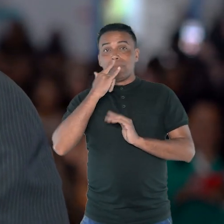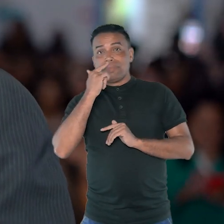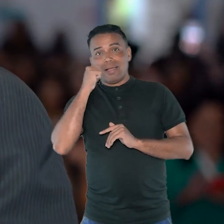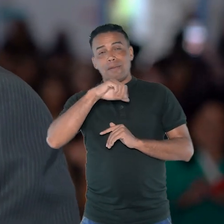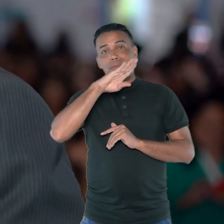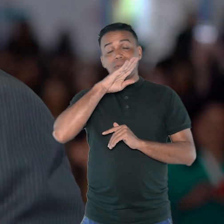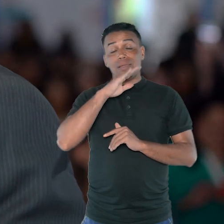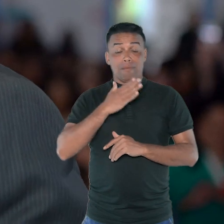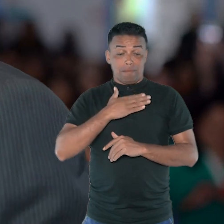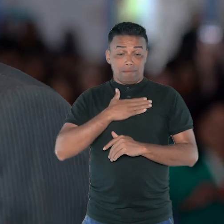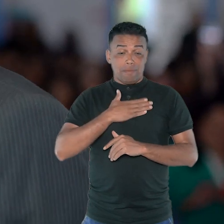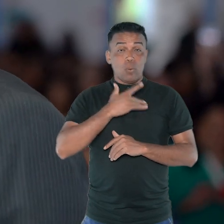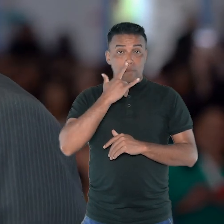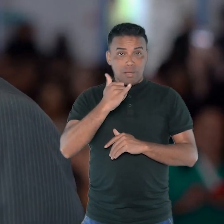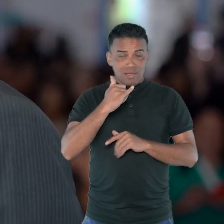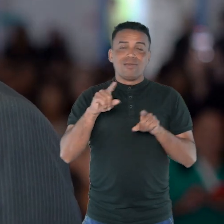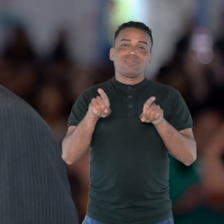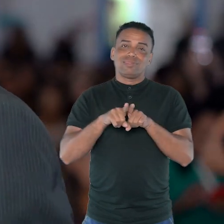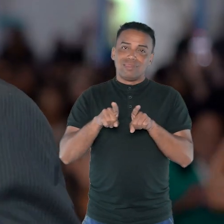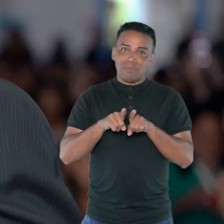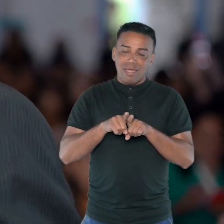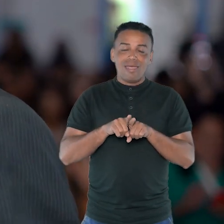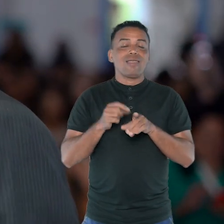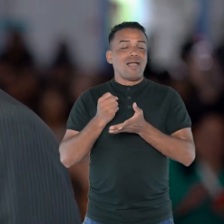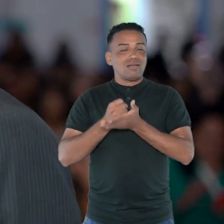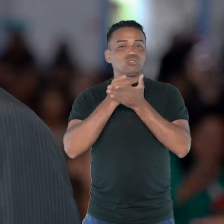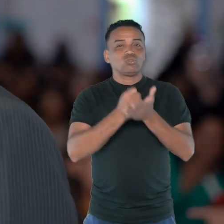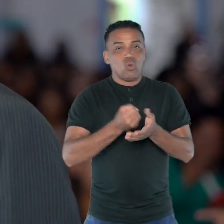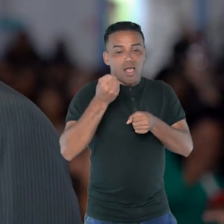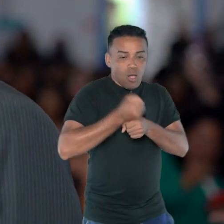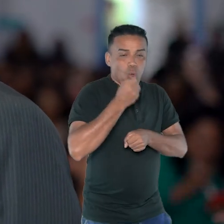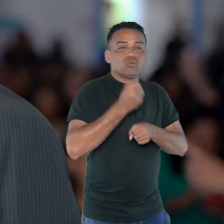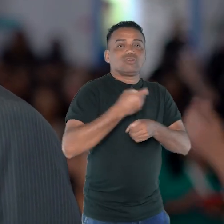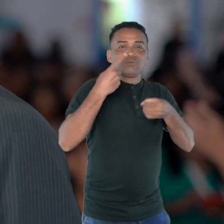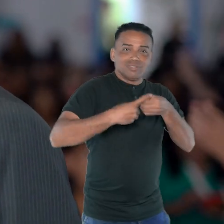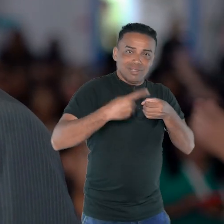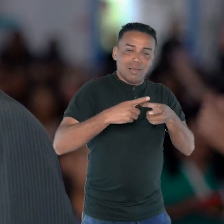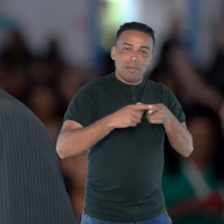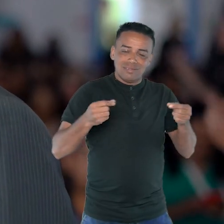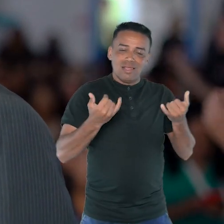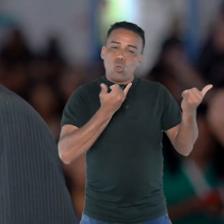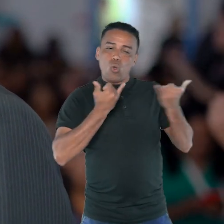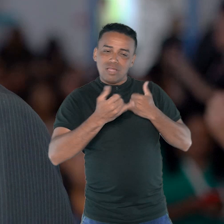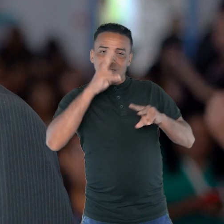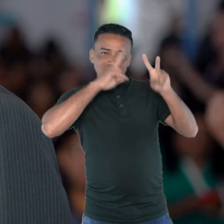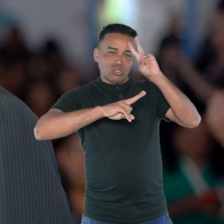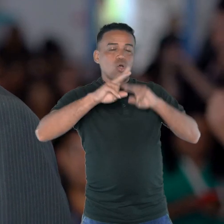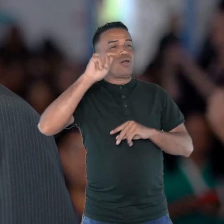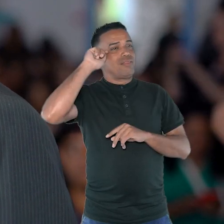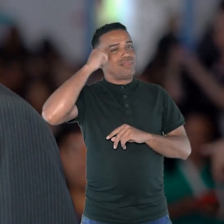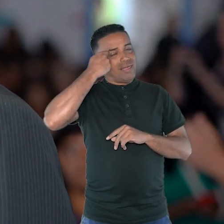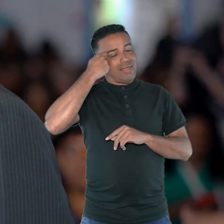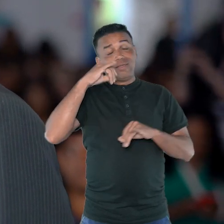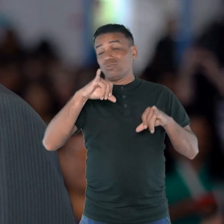que também foi um dos construtores de Brasília, ele contava muita história a respeito disso também. Negro também,